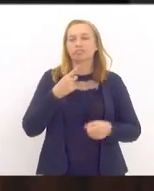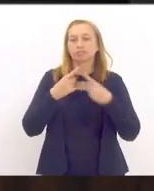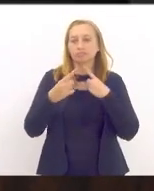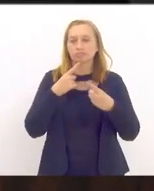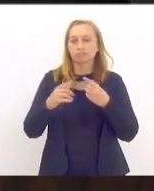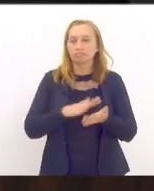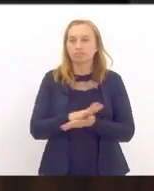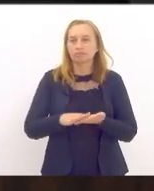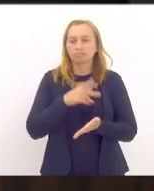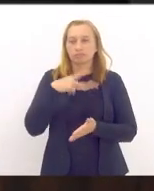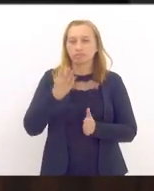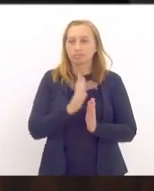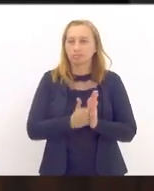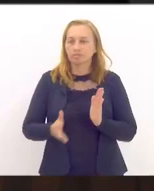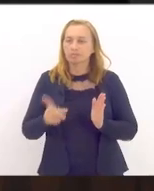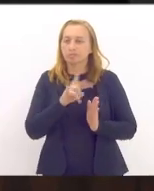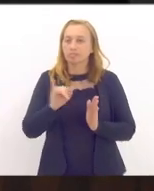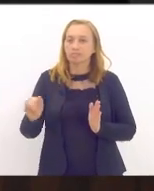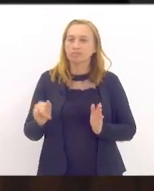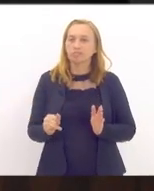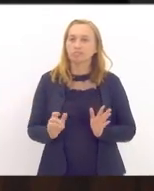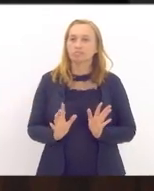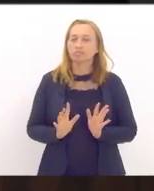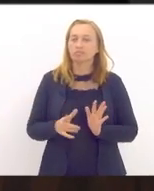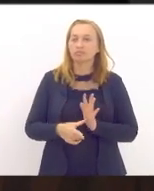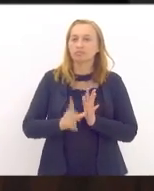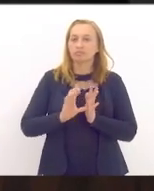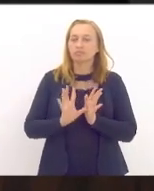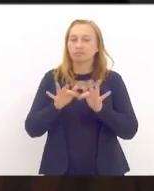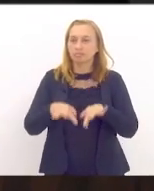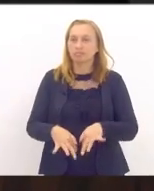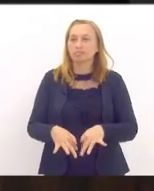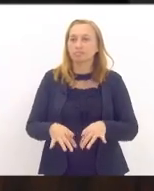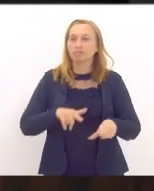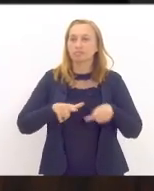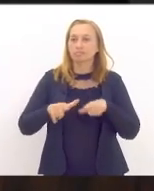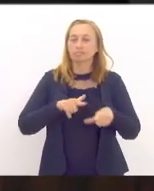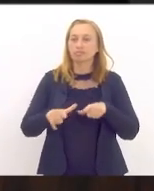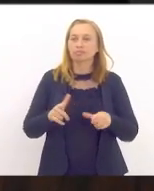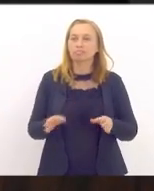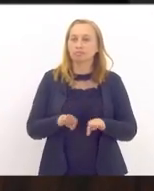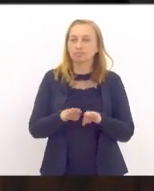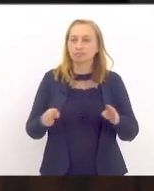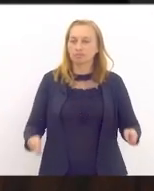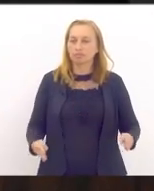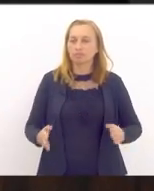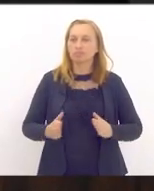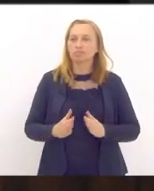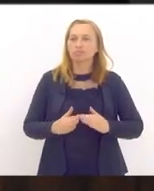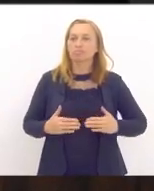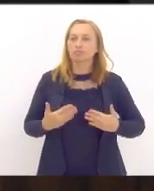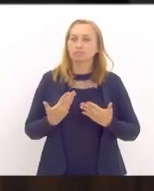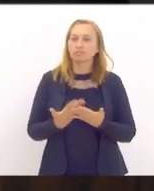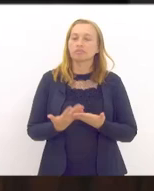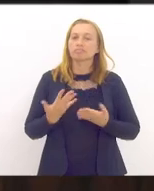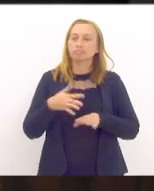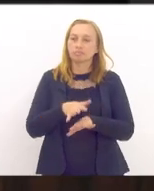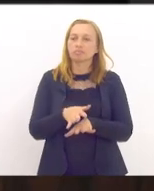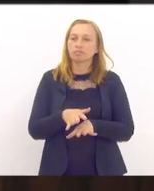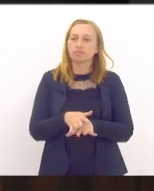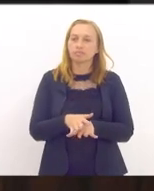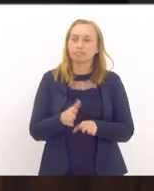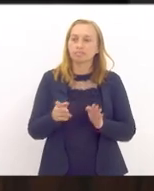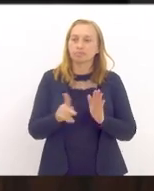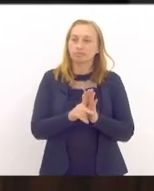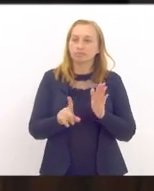nada mais a tratar na ordem do dia presidência antes de encerrar os trabalhos a sobre a mesa que ele mesmo da